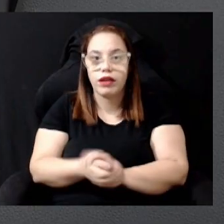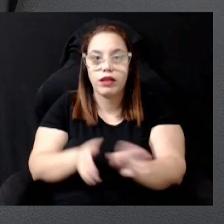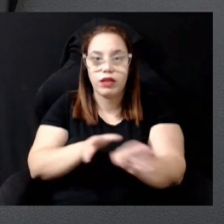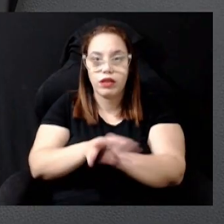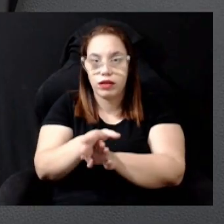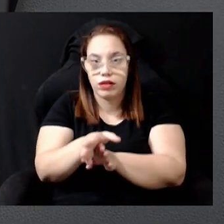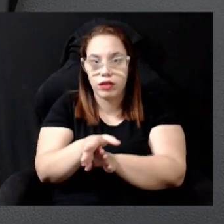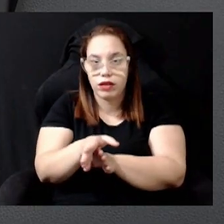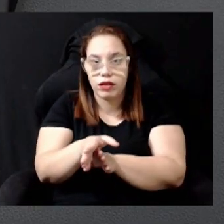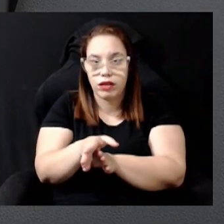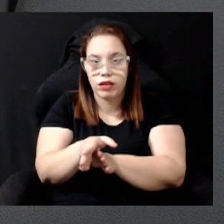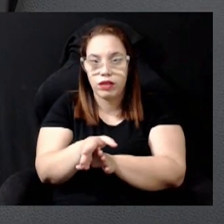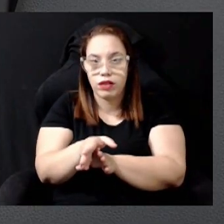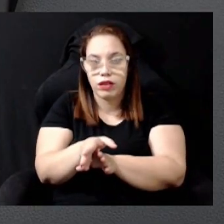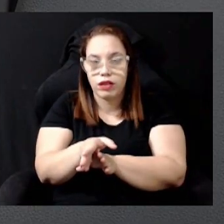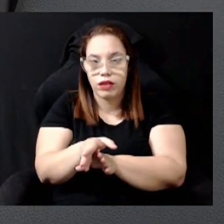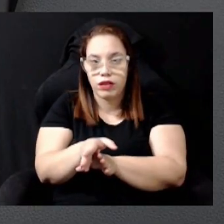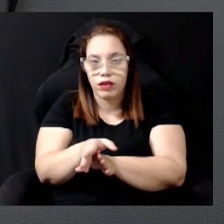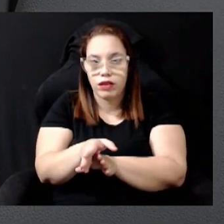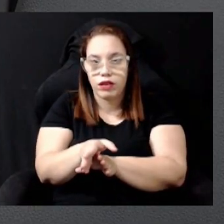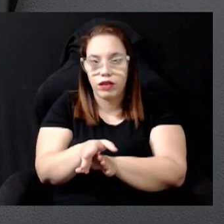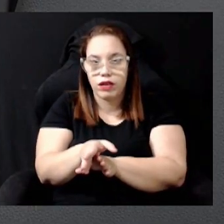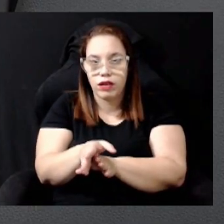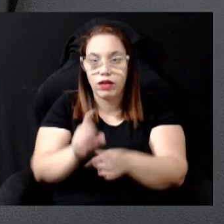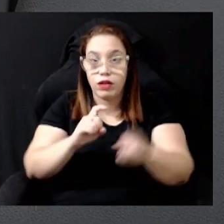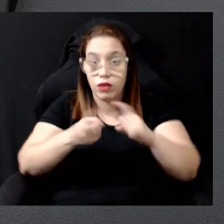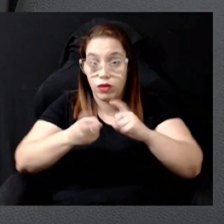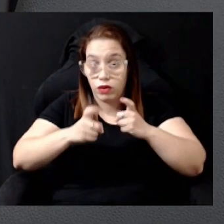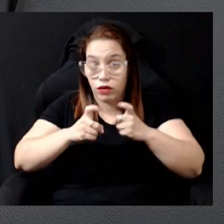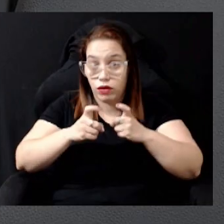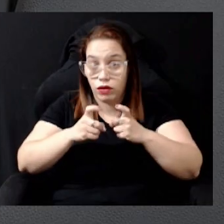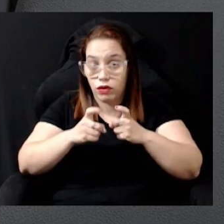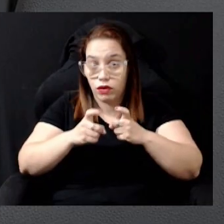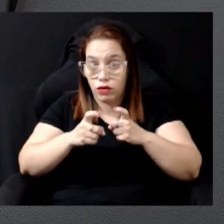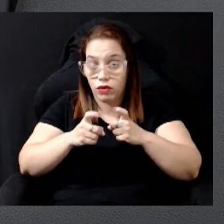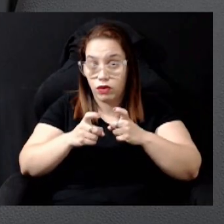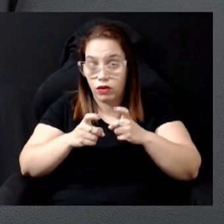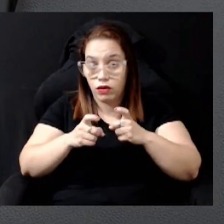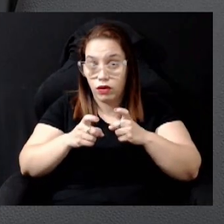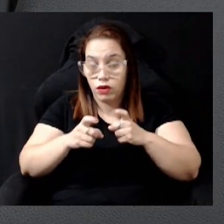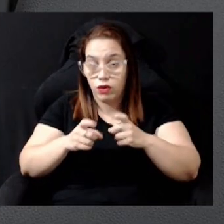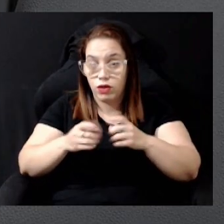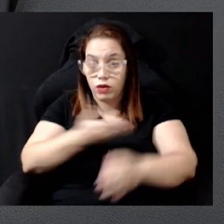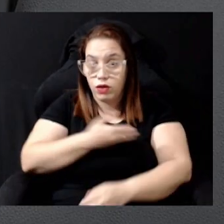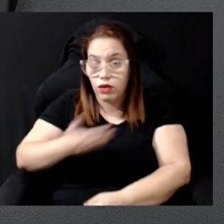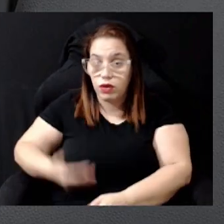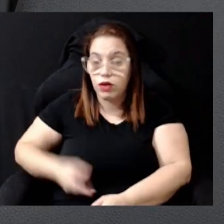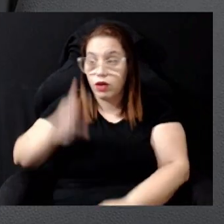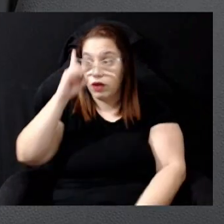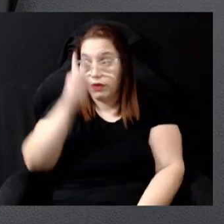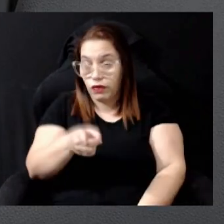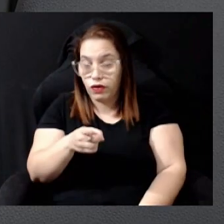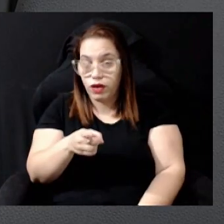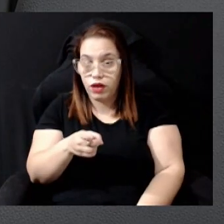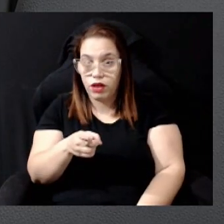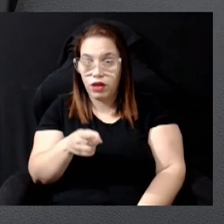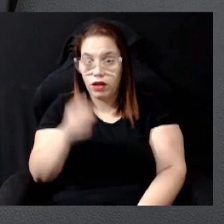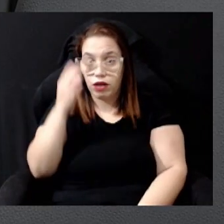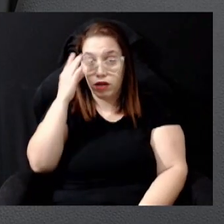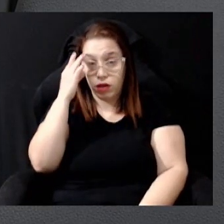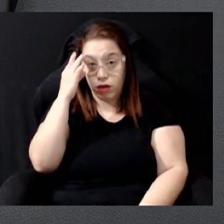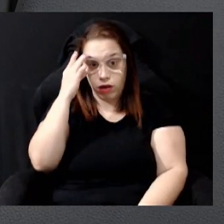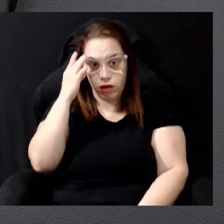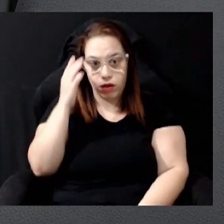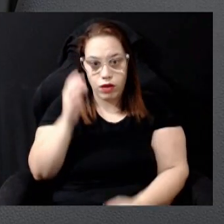haja uma reunião com o setor do governo que defina pela reforma